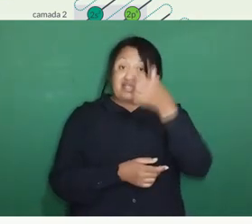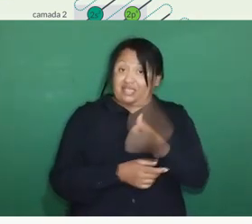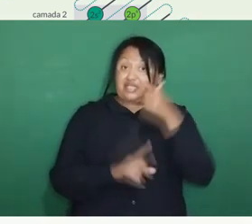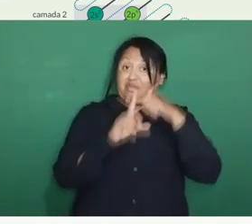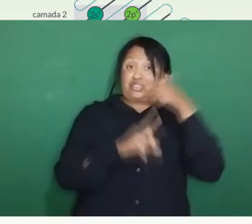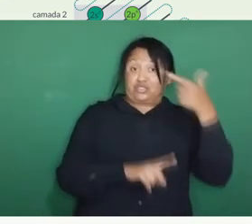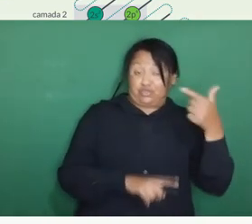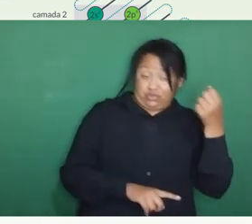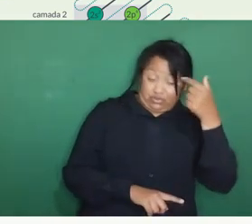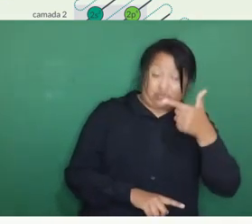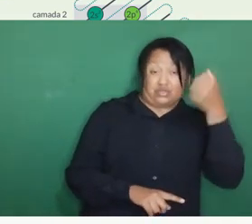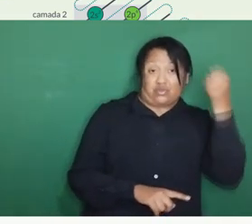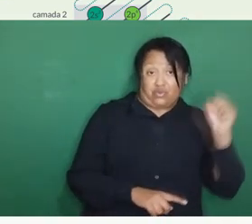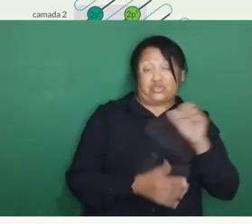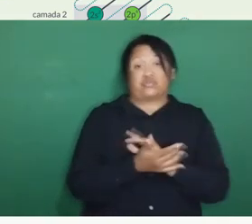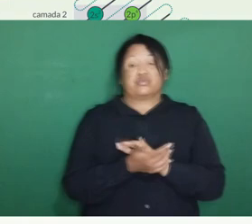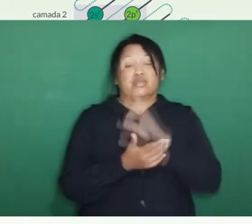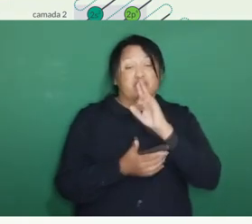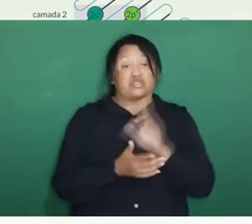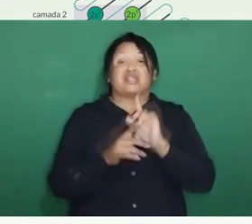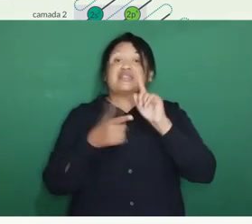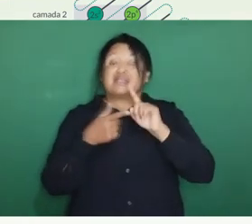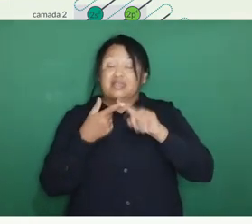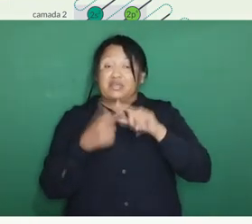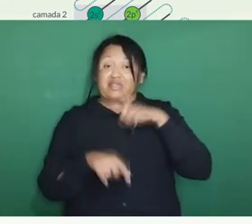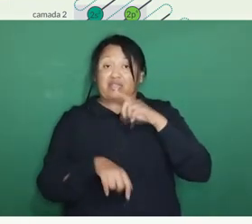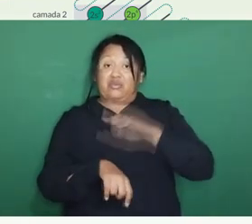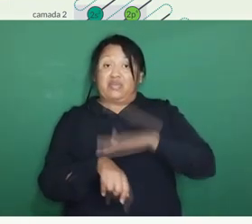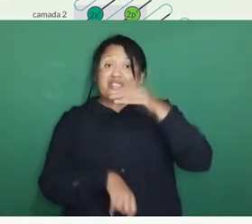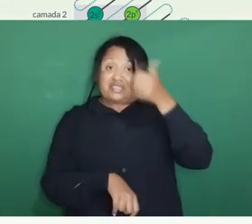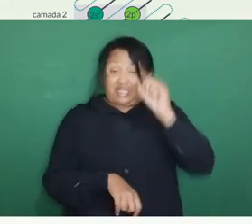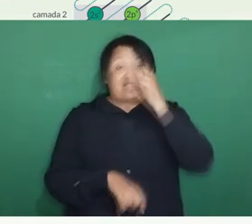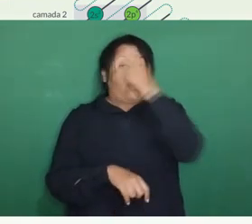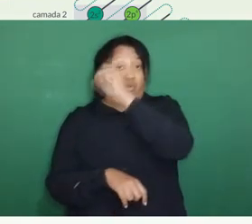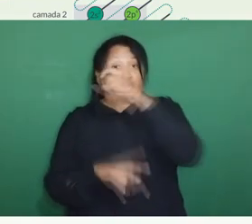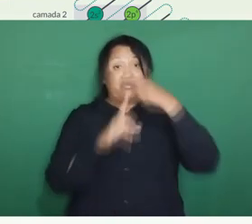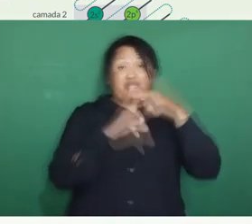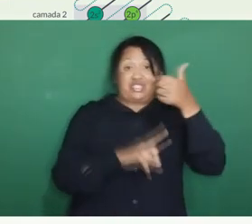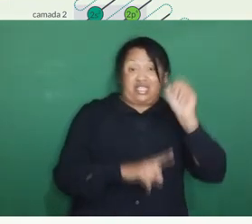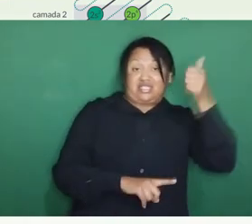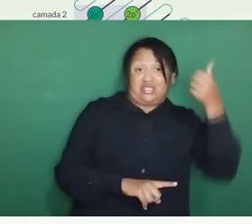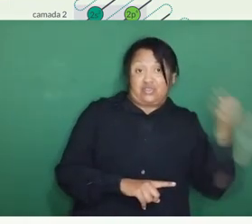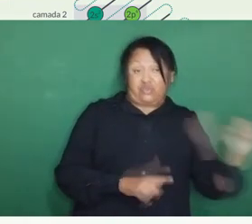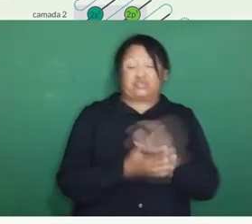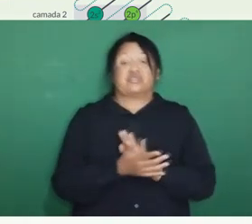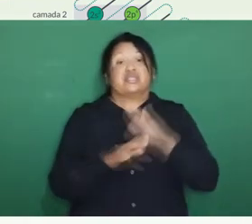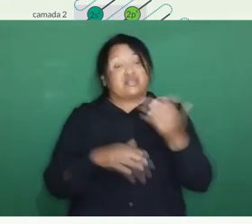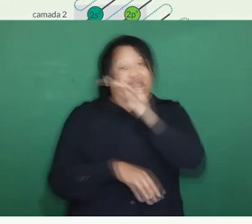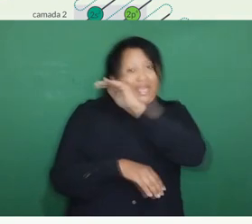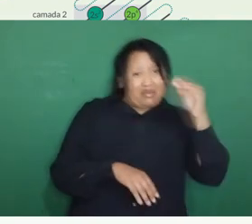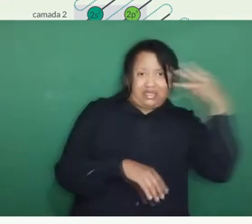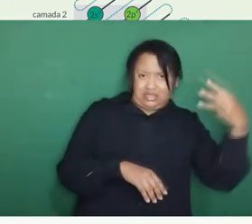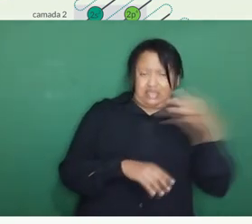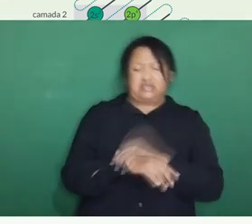com dois vai dar oito aqui eu tenho mais 10 8 com 10 vai dar 18 então